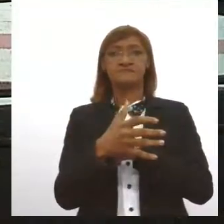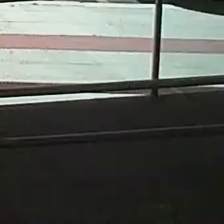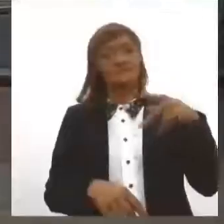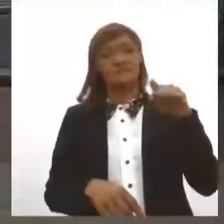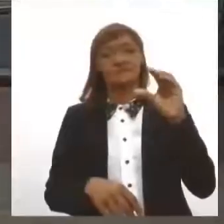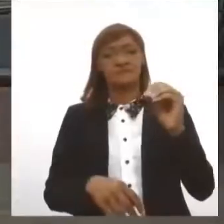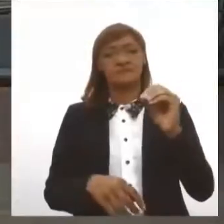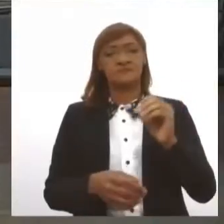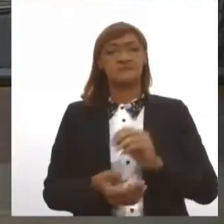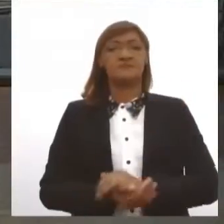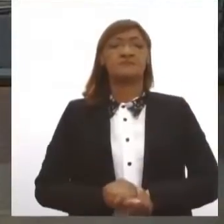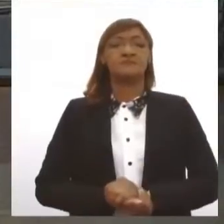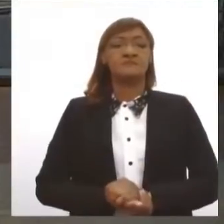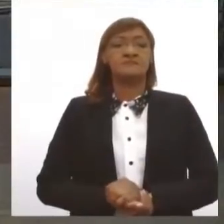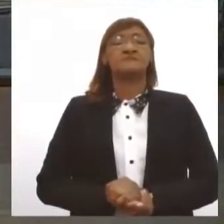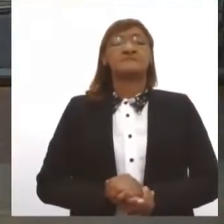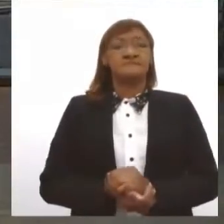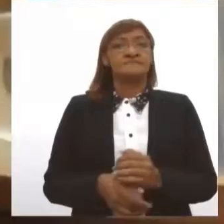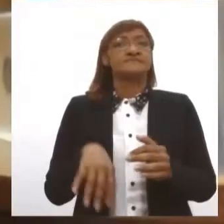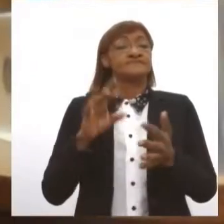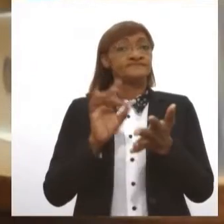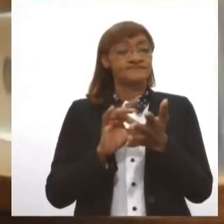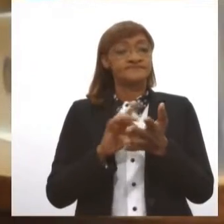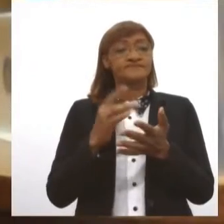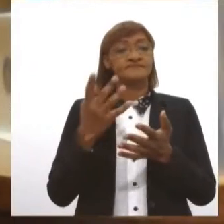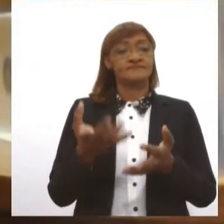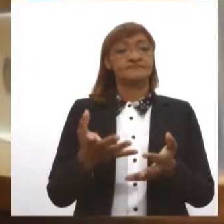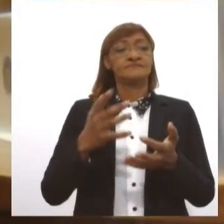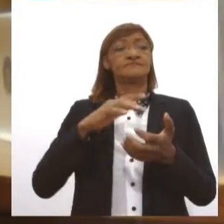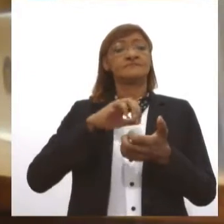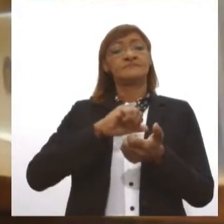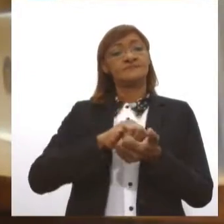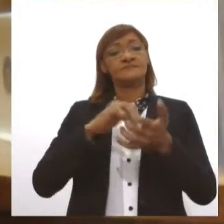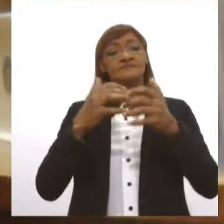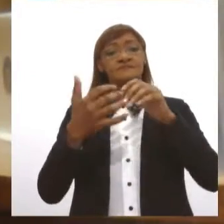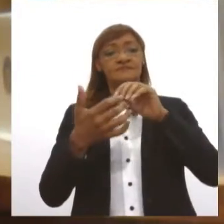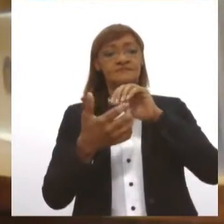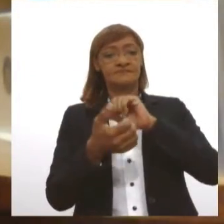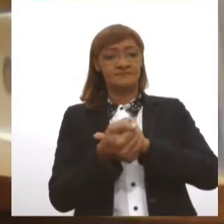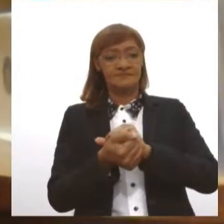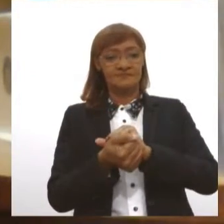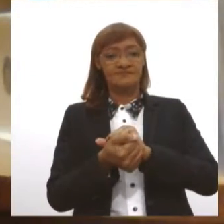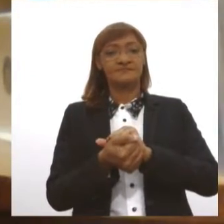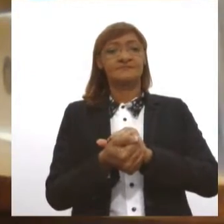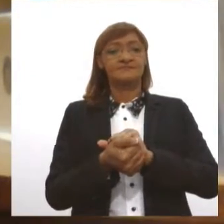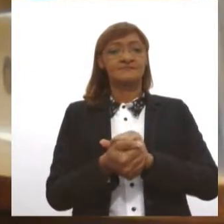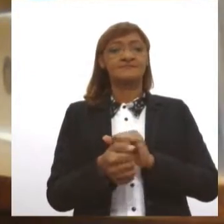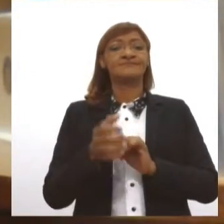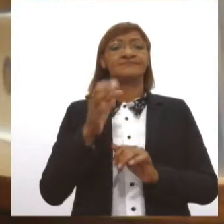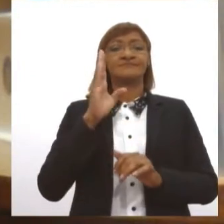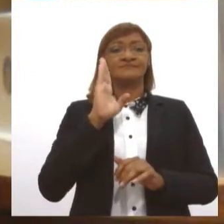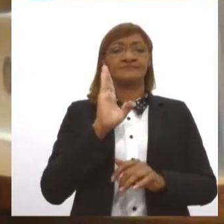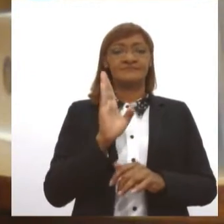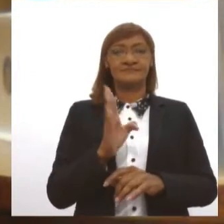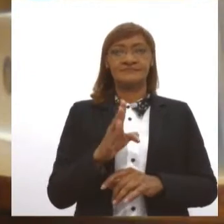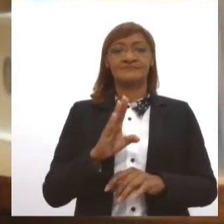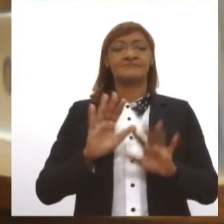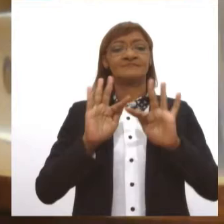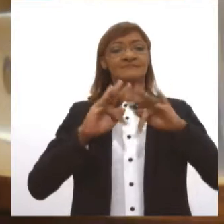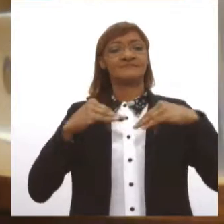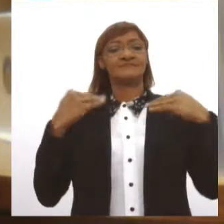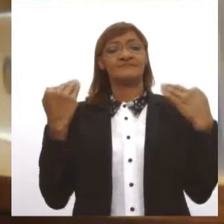Acompanhe. Realmente foi uma readaptação. A gente, como todas as famílias,